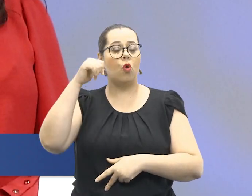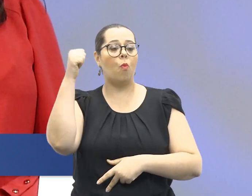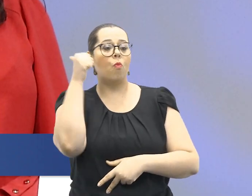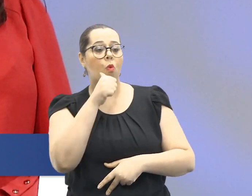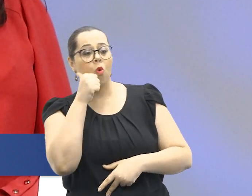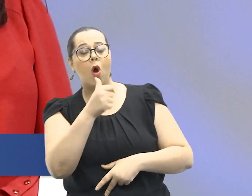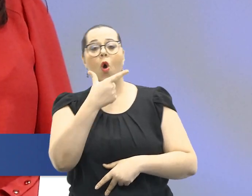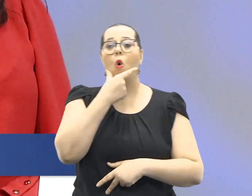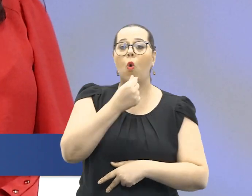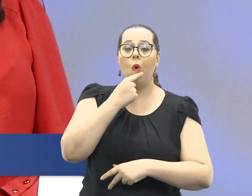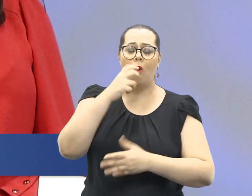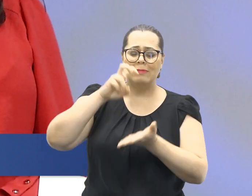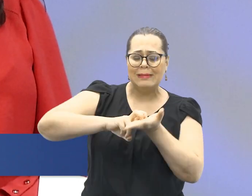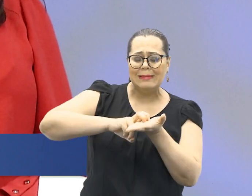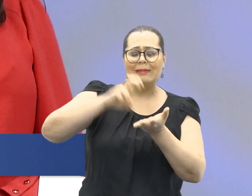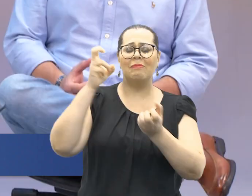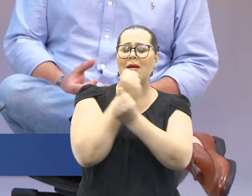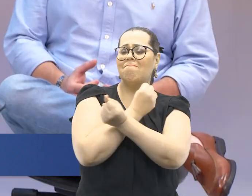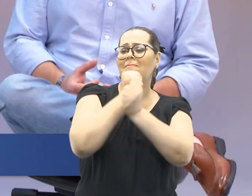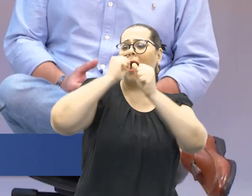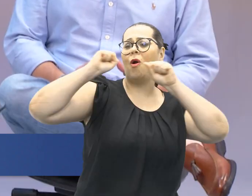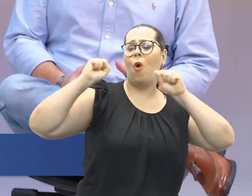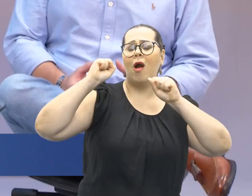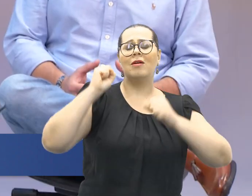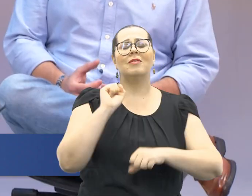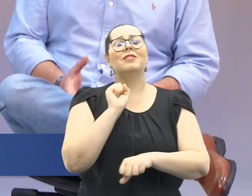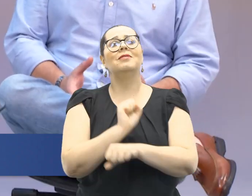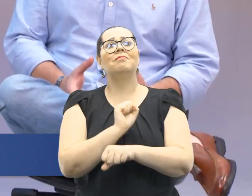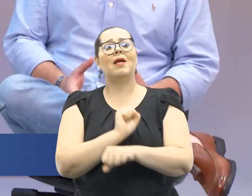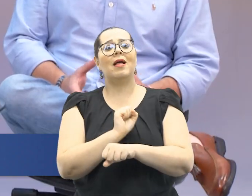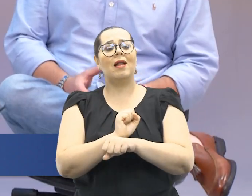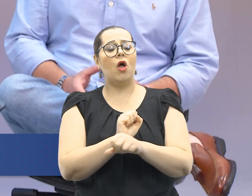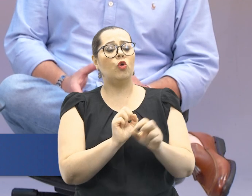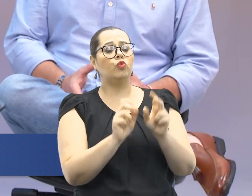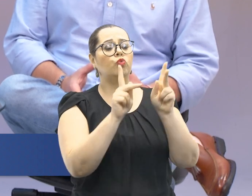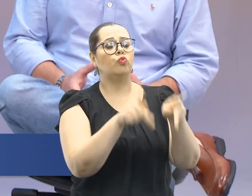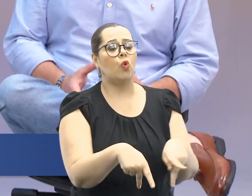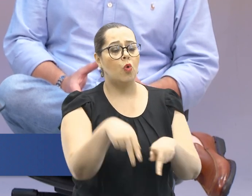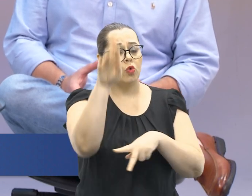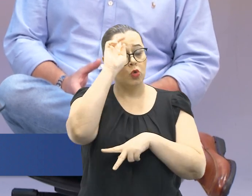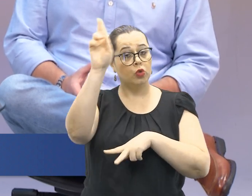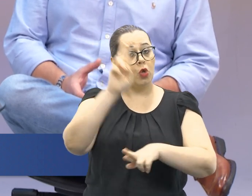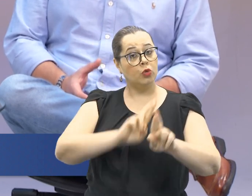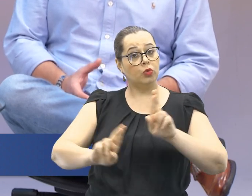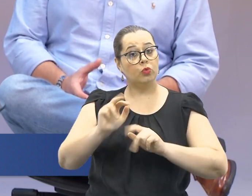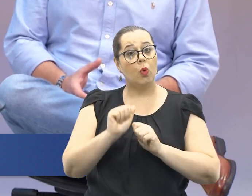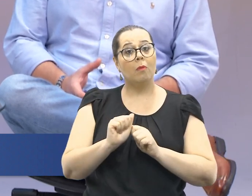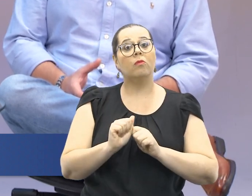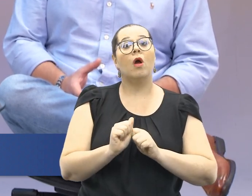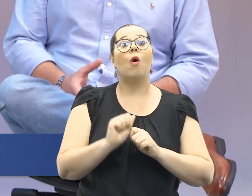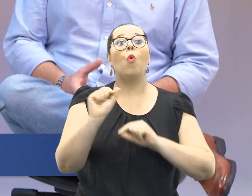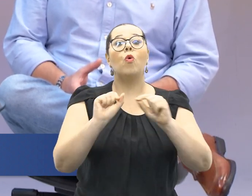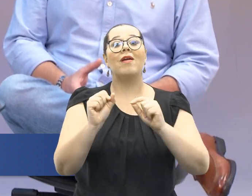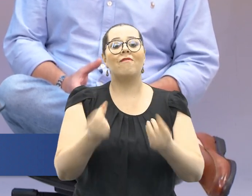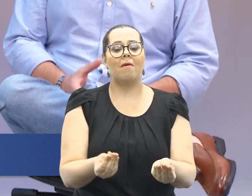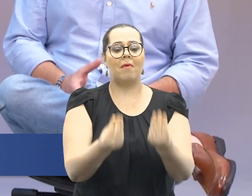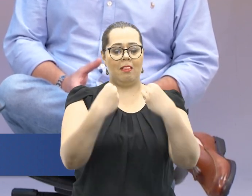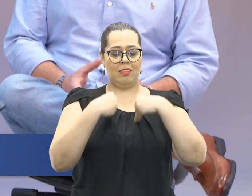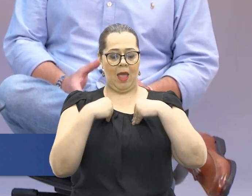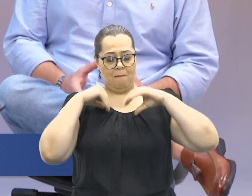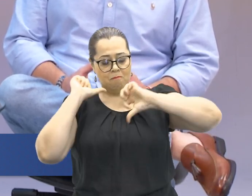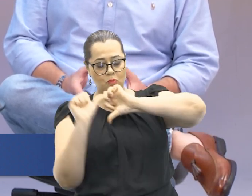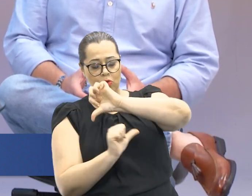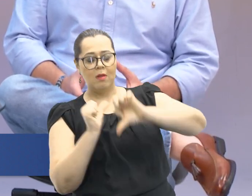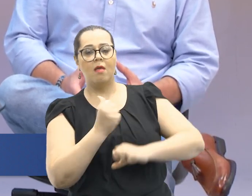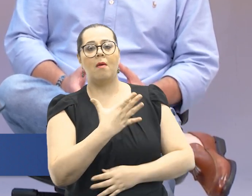mulheres que acordam cedo todos os dias e esperam do poder público, dos gestores, algo que de fato façam a diferença da